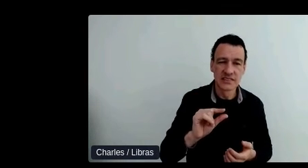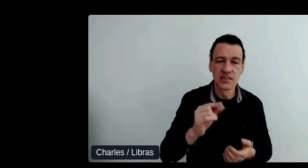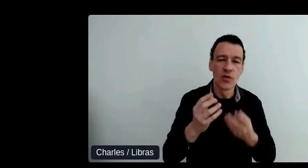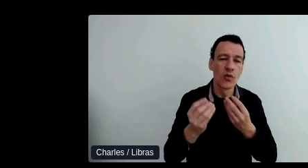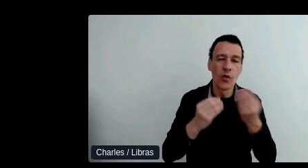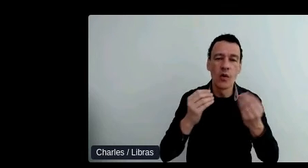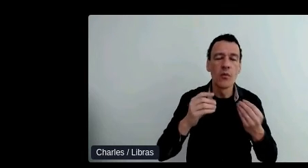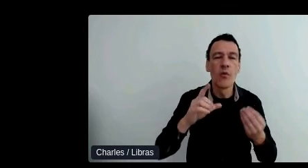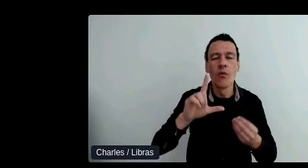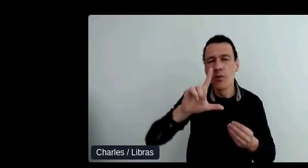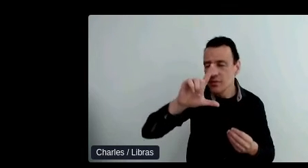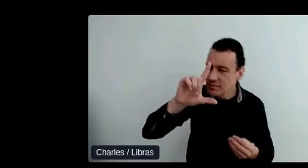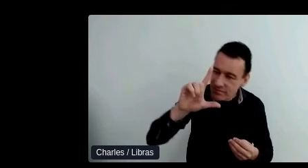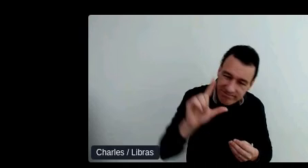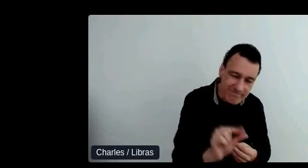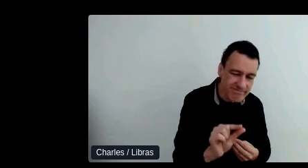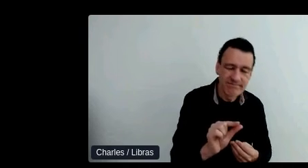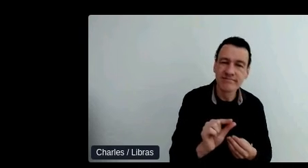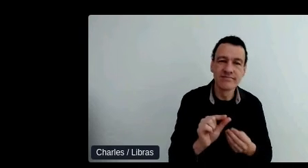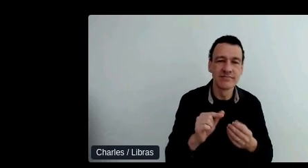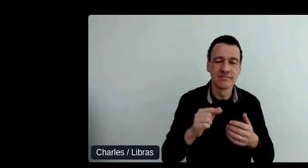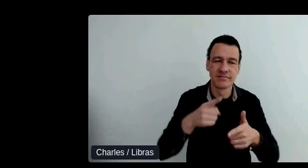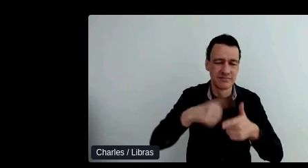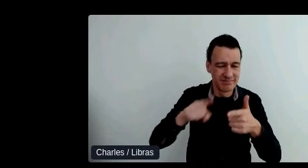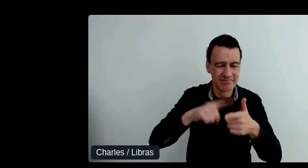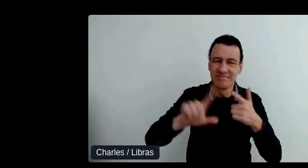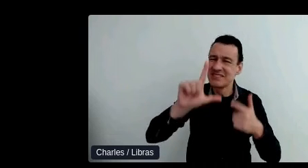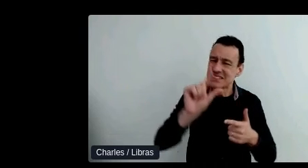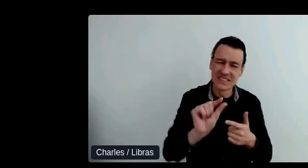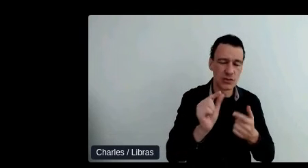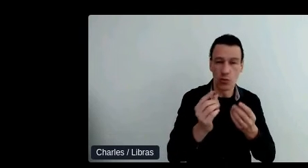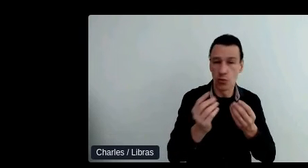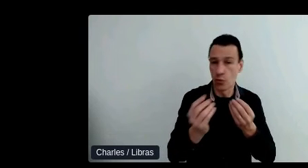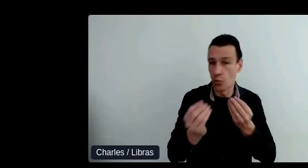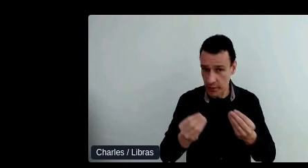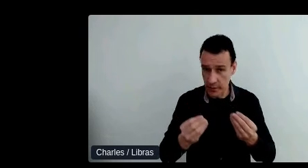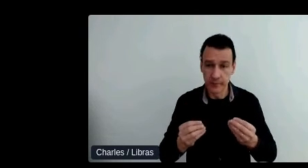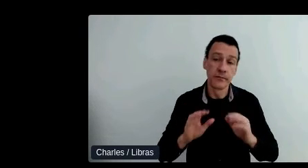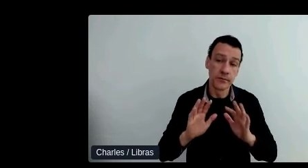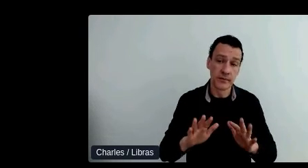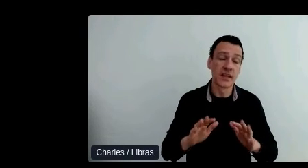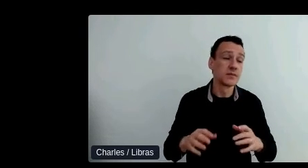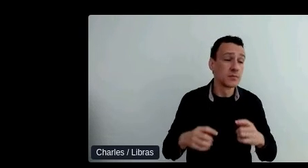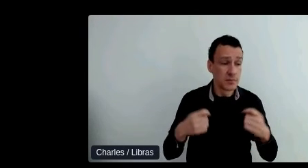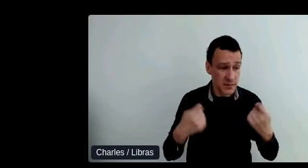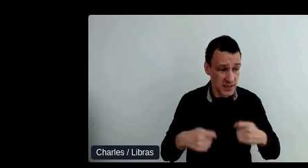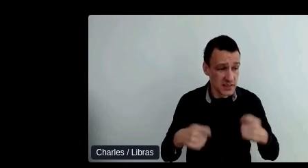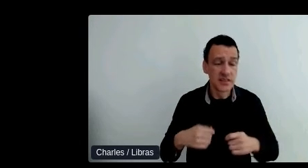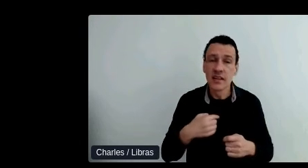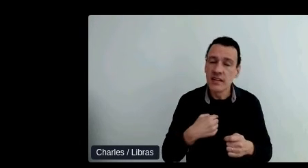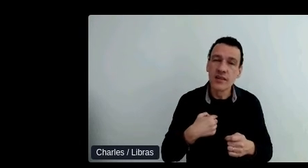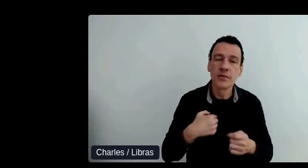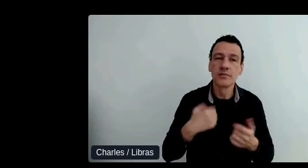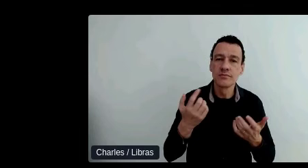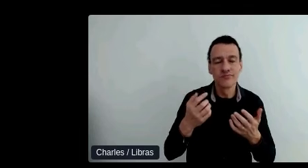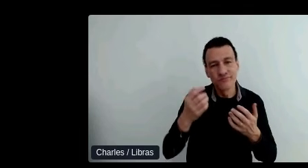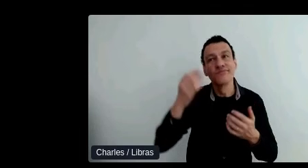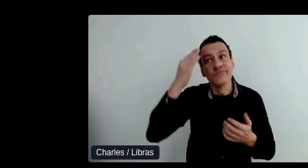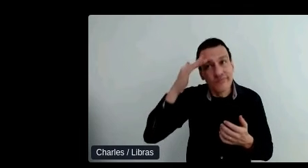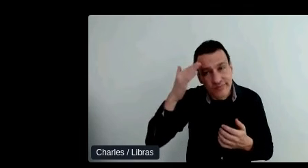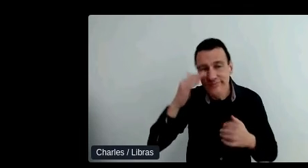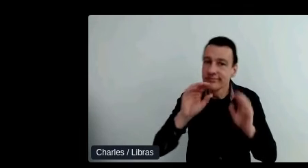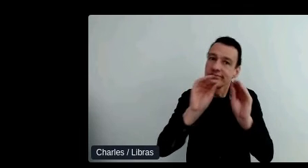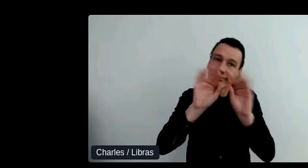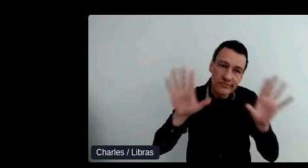essas situações no dia a dia das empresas? Tem que, sim, reconhecer o potencial do viés, não só viés